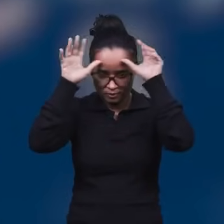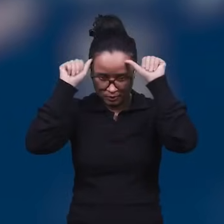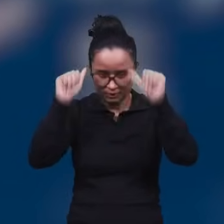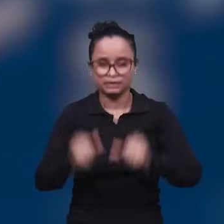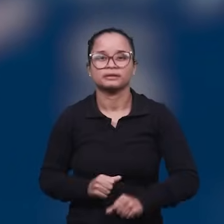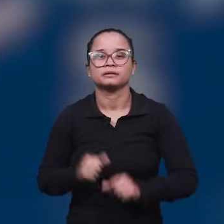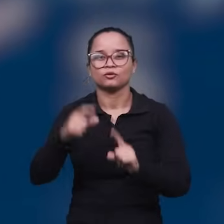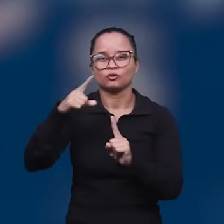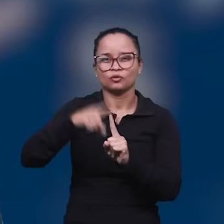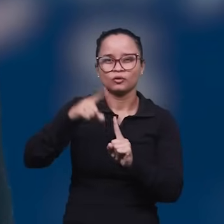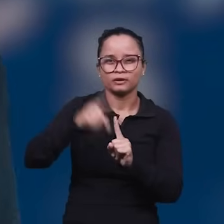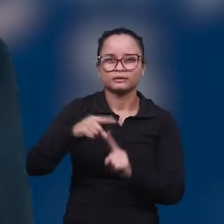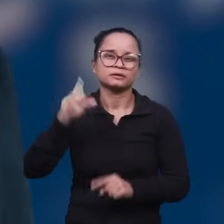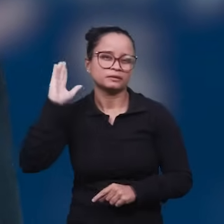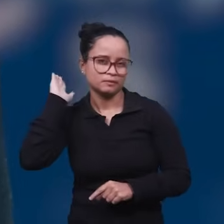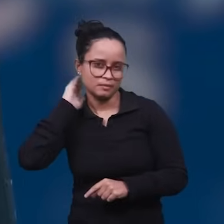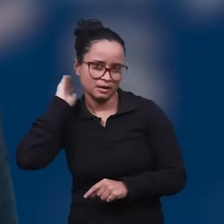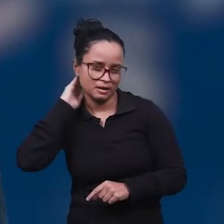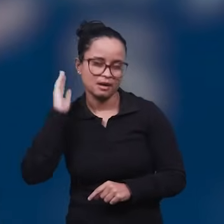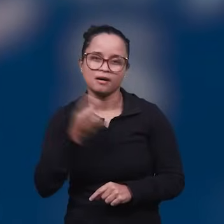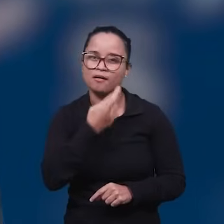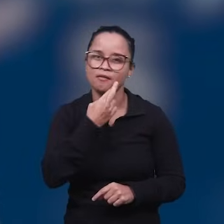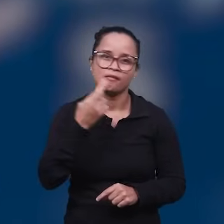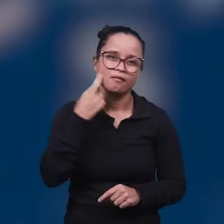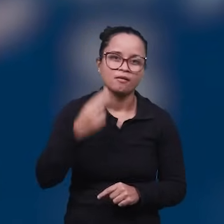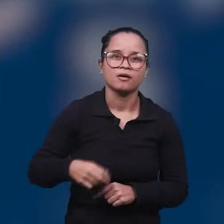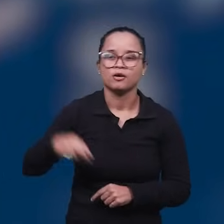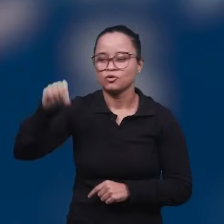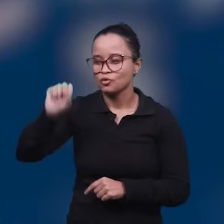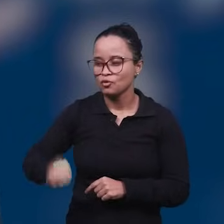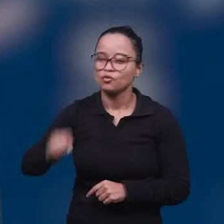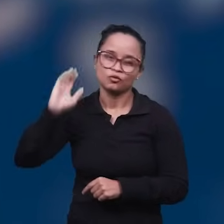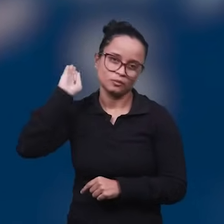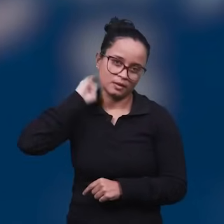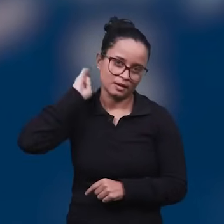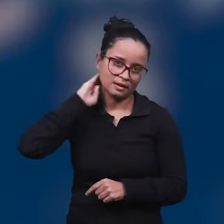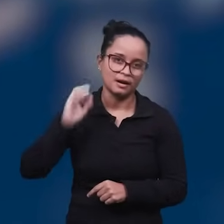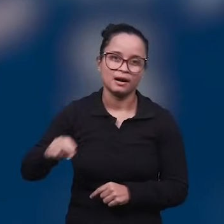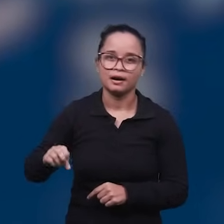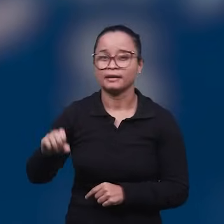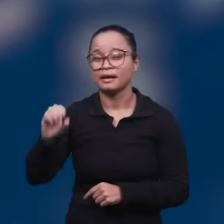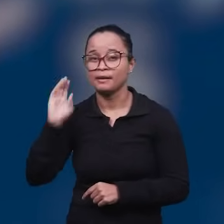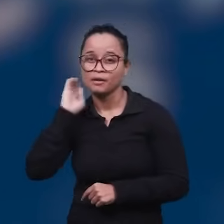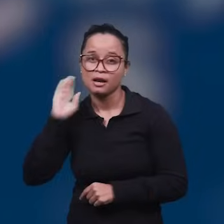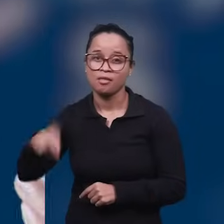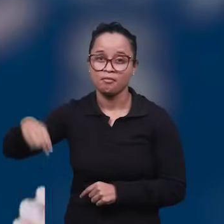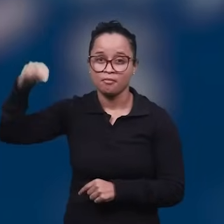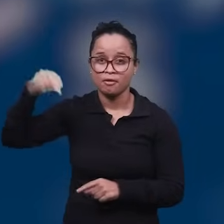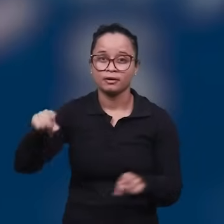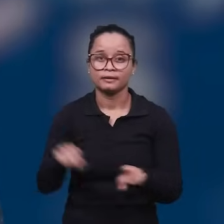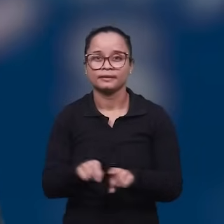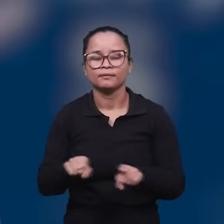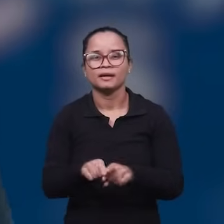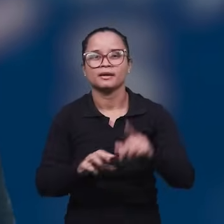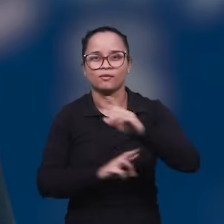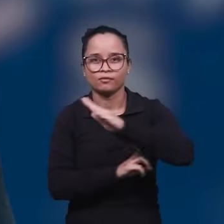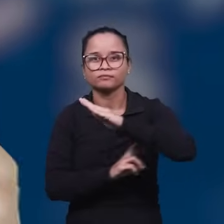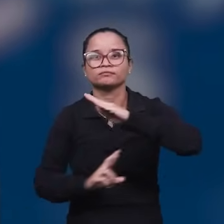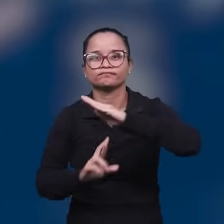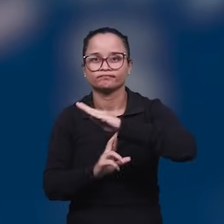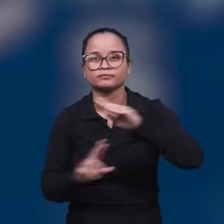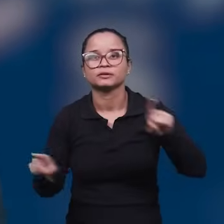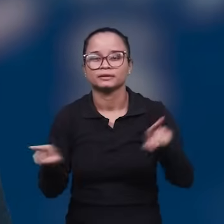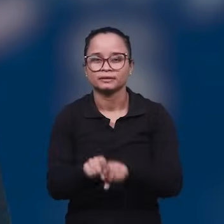ó, manda lá pro seu amigo, pro seu colega. É uma festa na presença do Senhor. E você teve um evento aí na sua cidade, manda aqui pra gente. A gente vai ter o